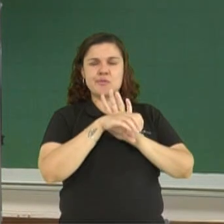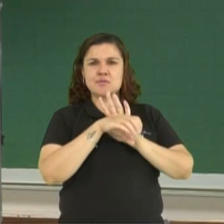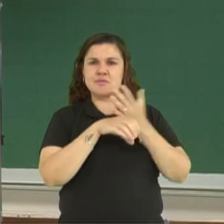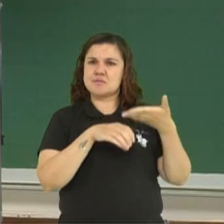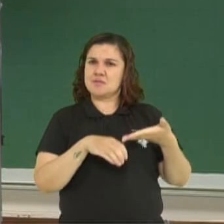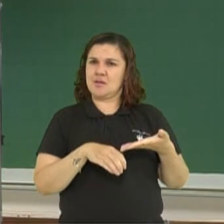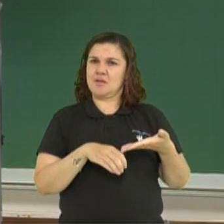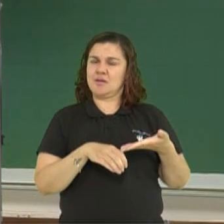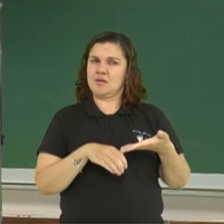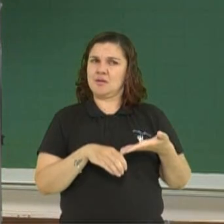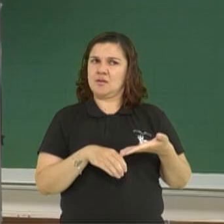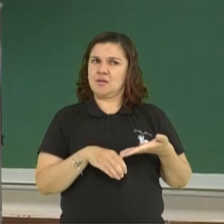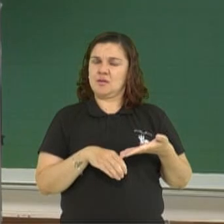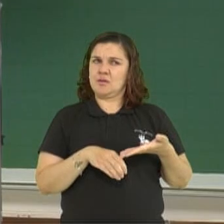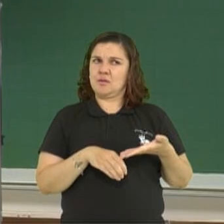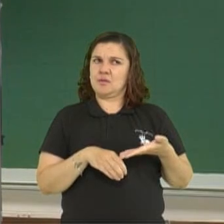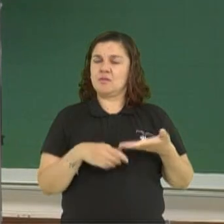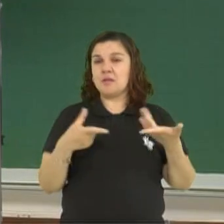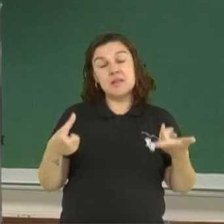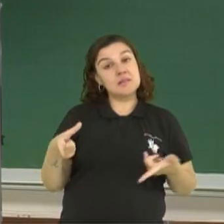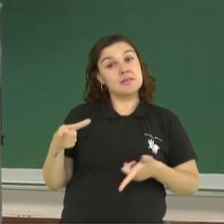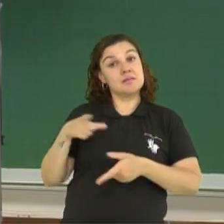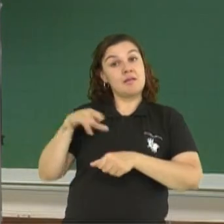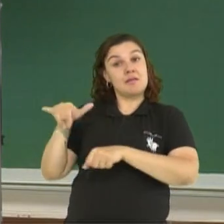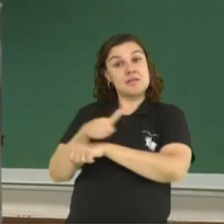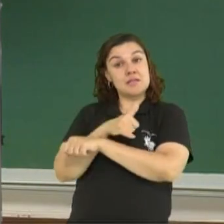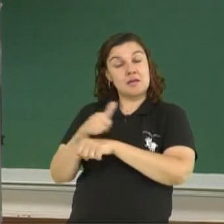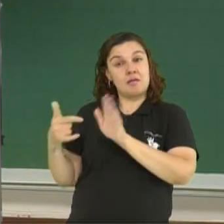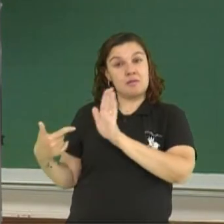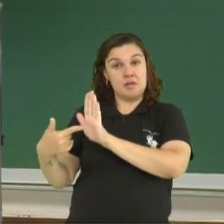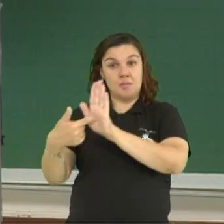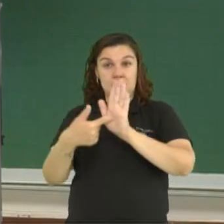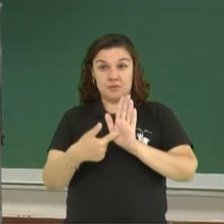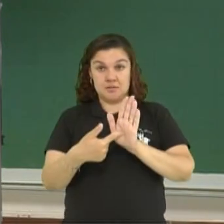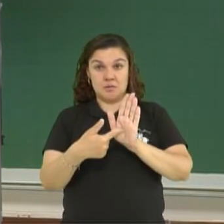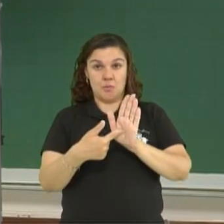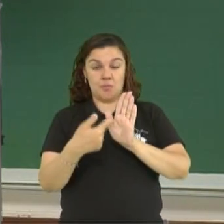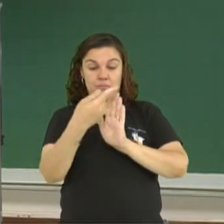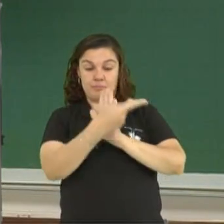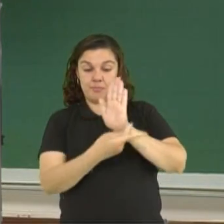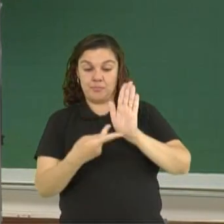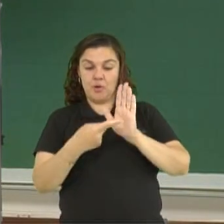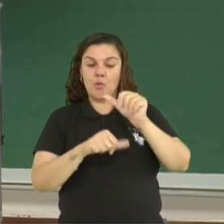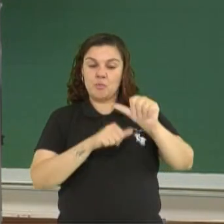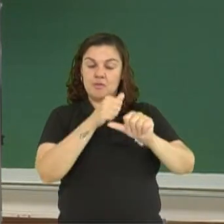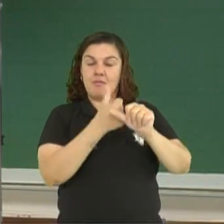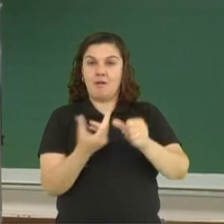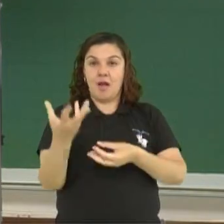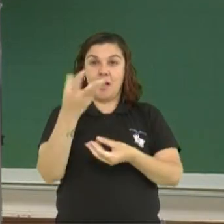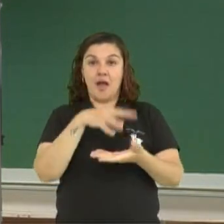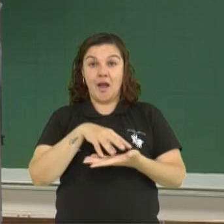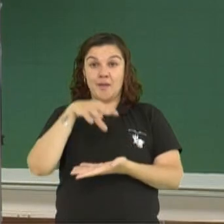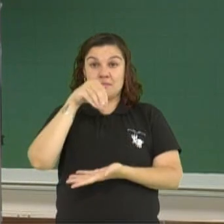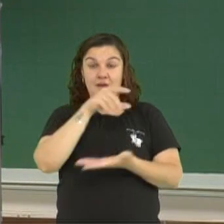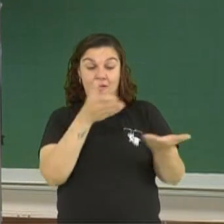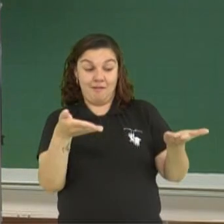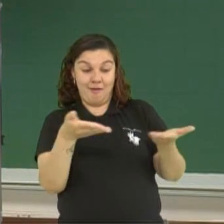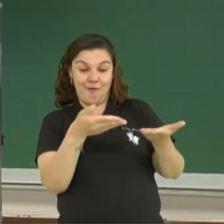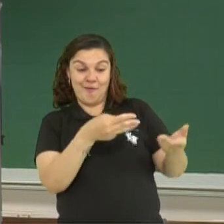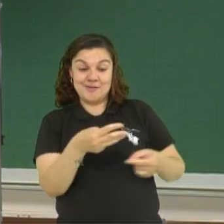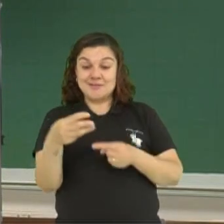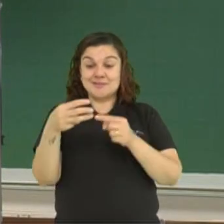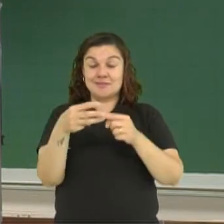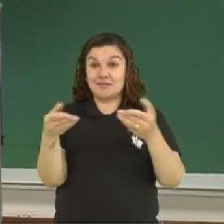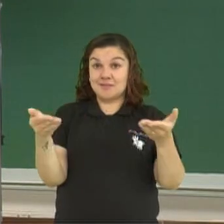arte, ela tem a técnica, tem a representação literal, ela passou por um momento de abstração e nesse terceiro momento que nós